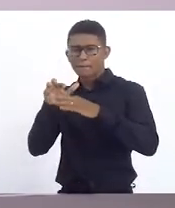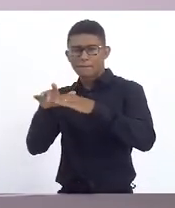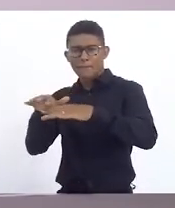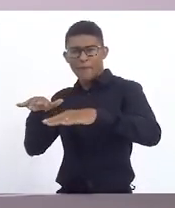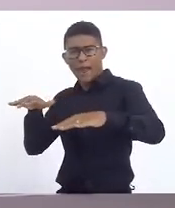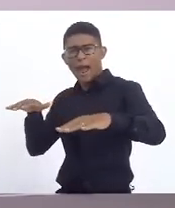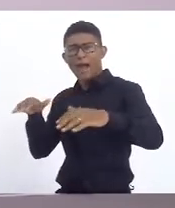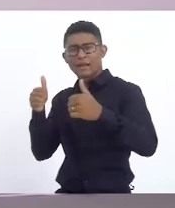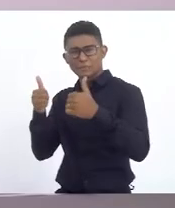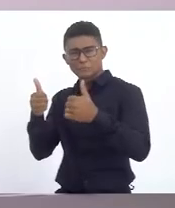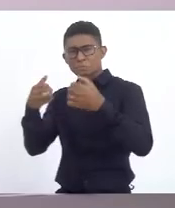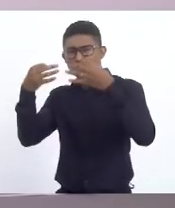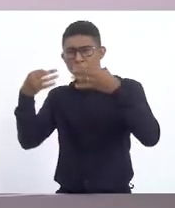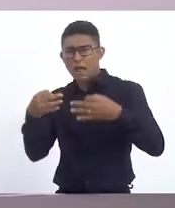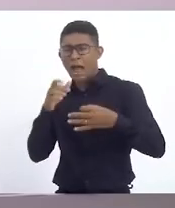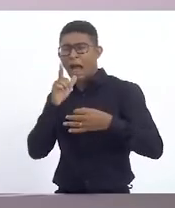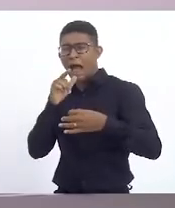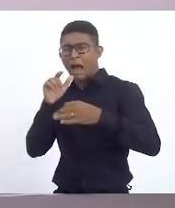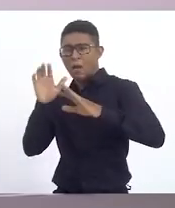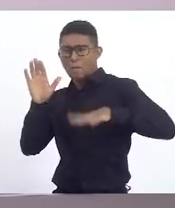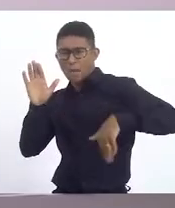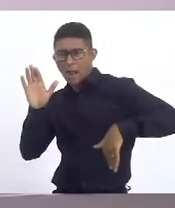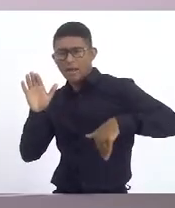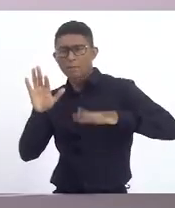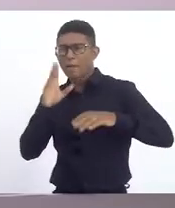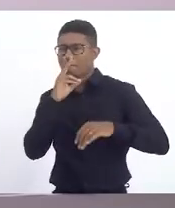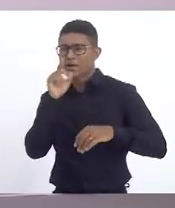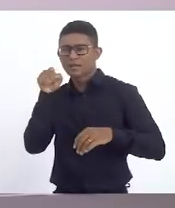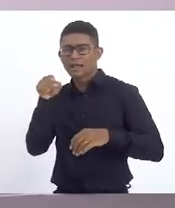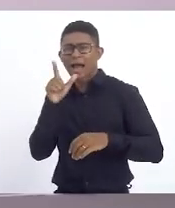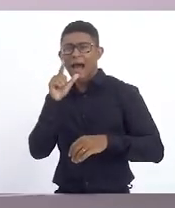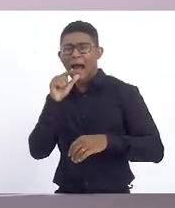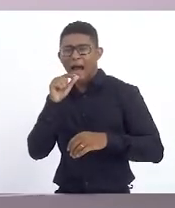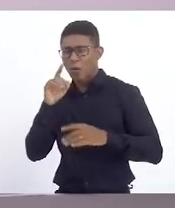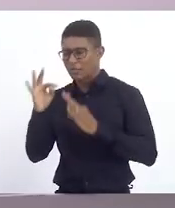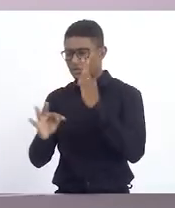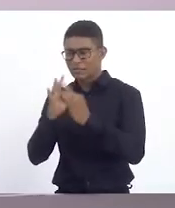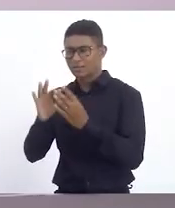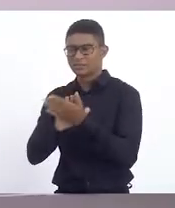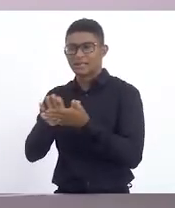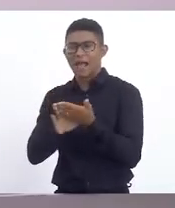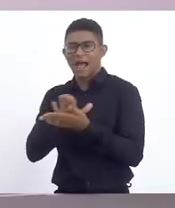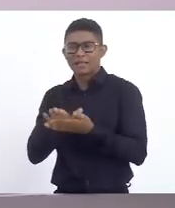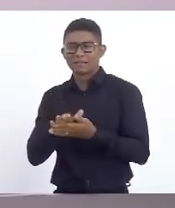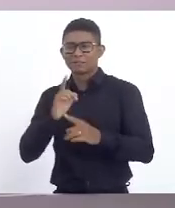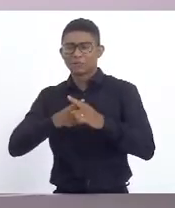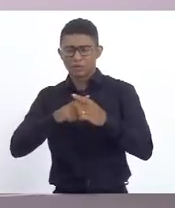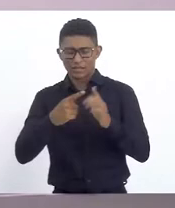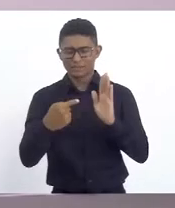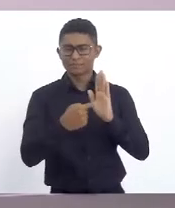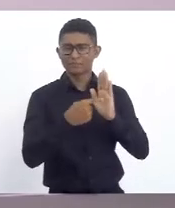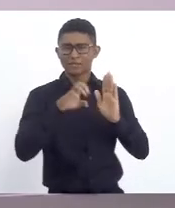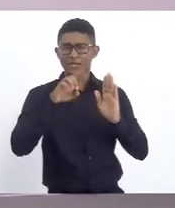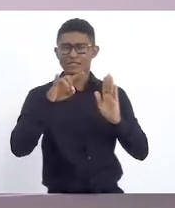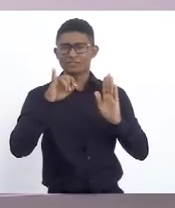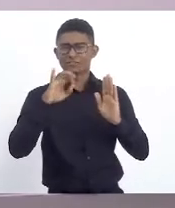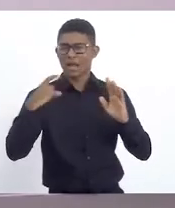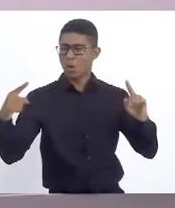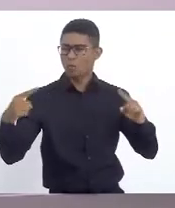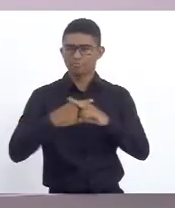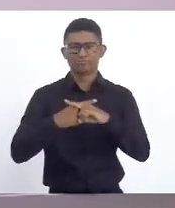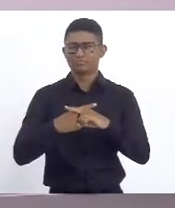não cumpriu o que diz o edital. Então, isso que está acontecendo aqui, na estação de